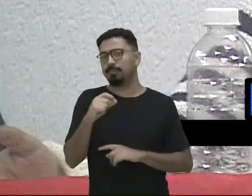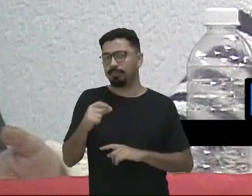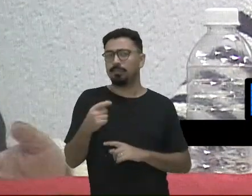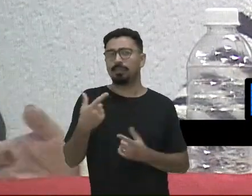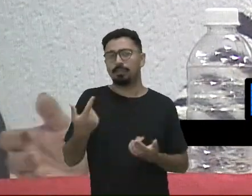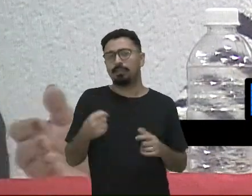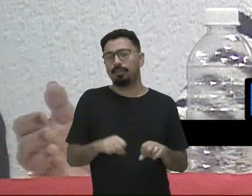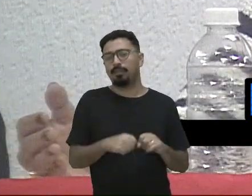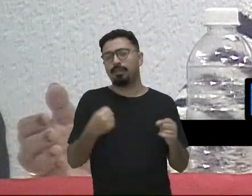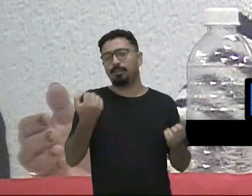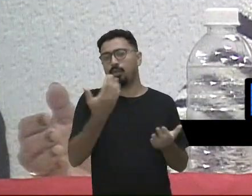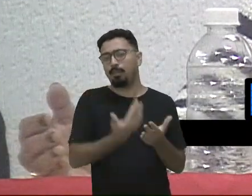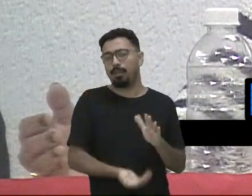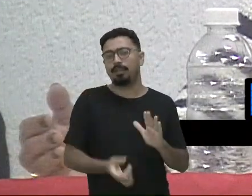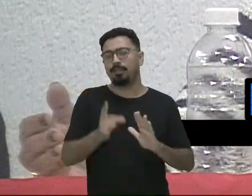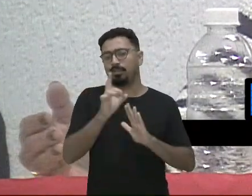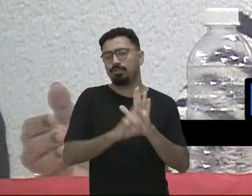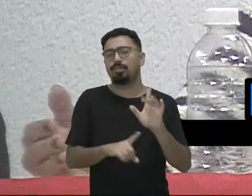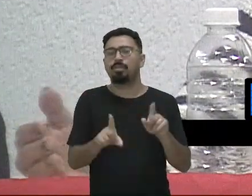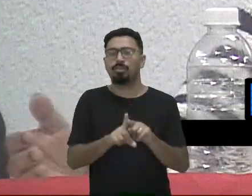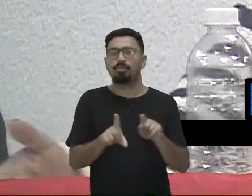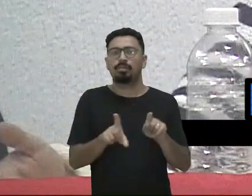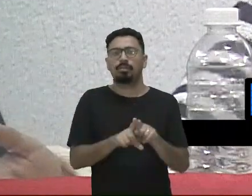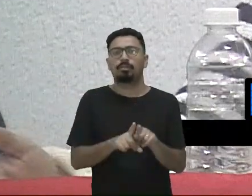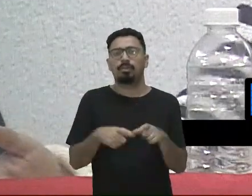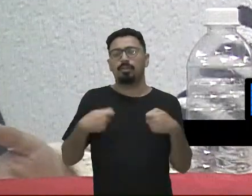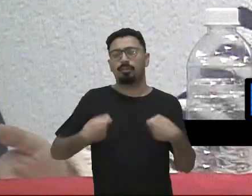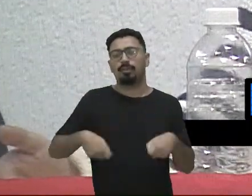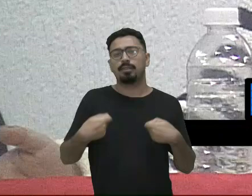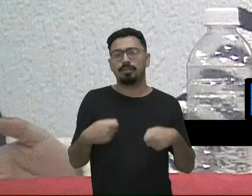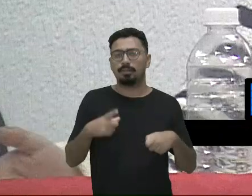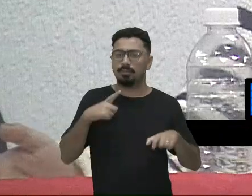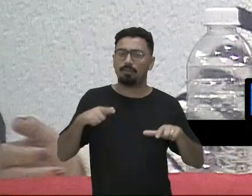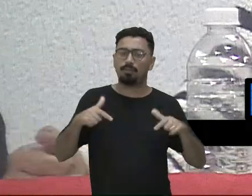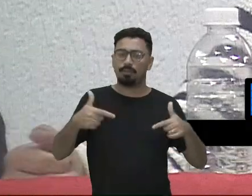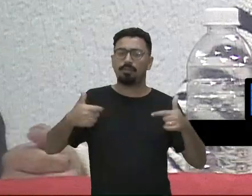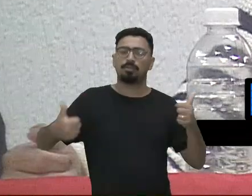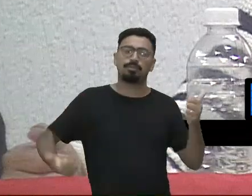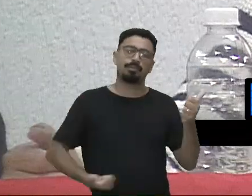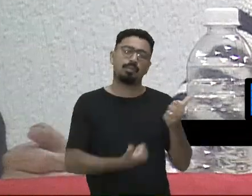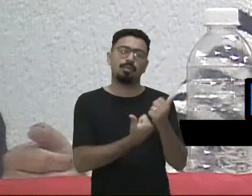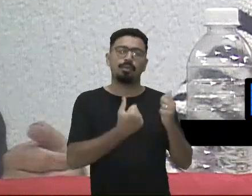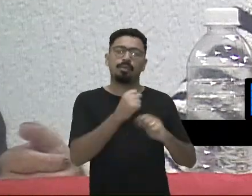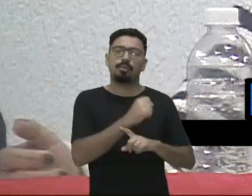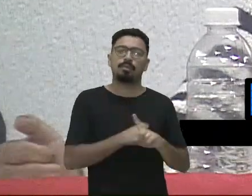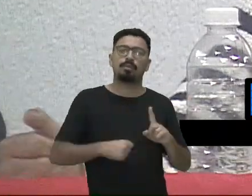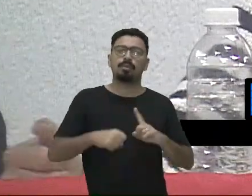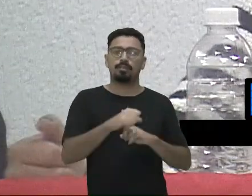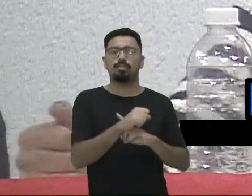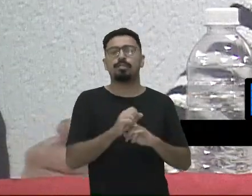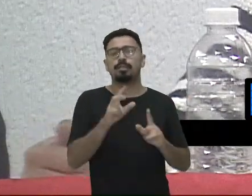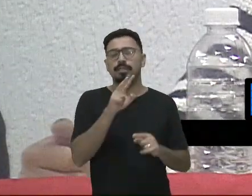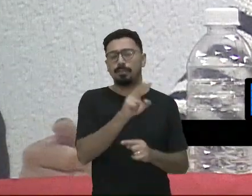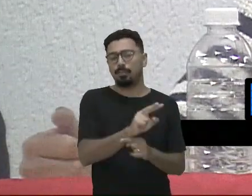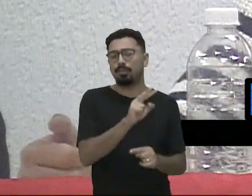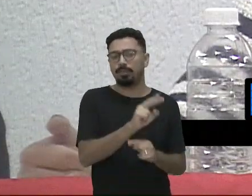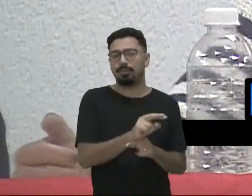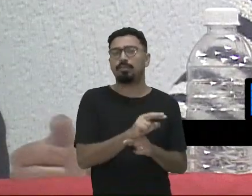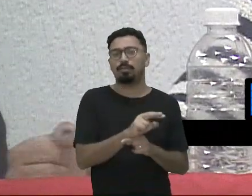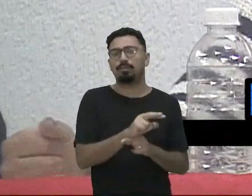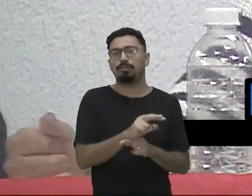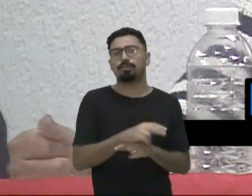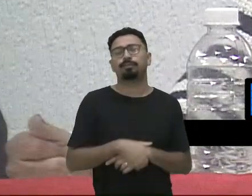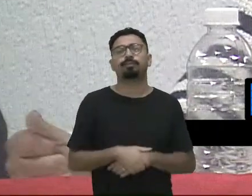de direitos, que necessitam das ações da Rede de Proteção Social do